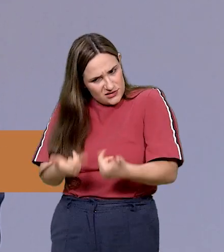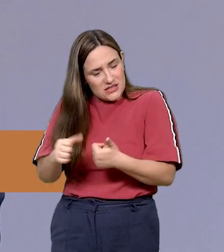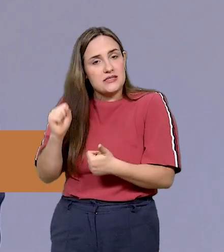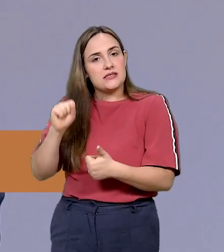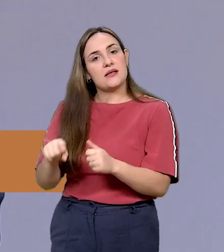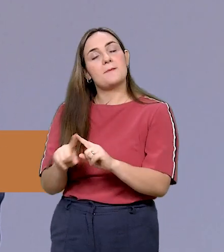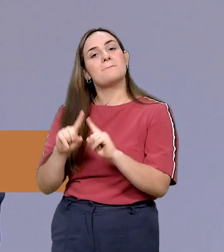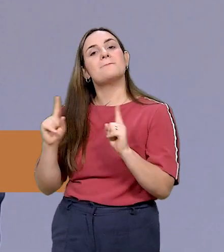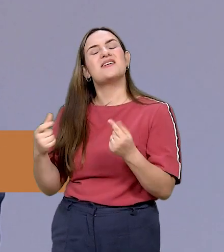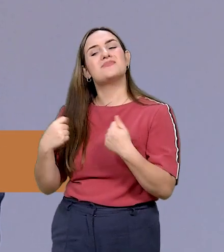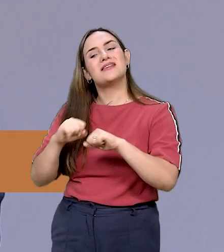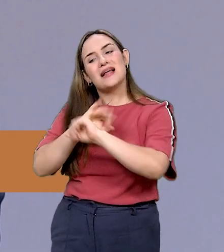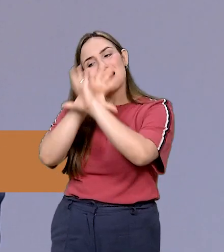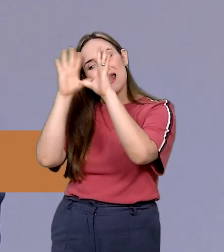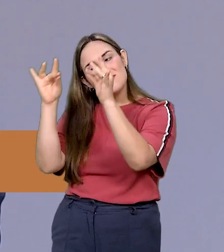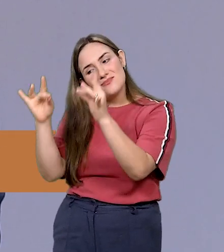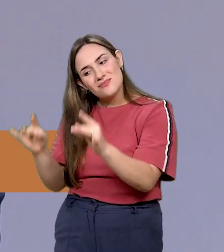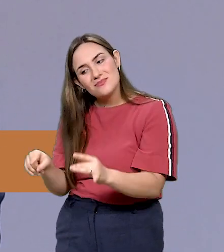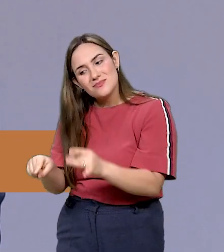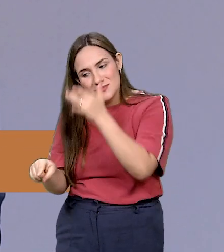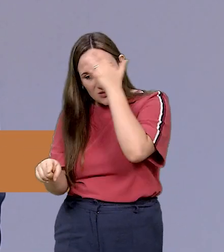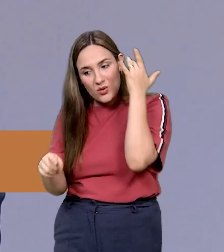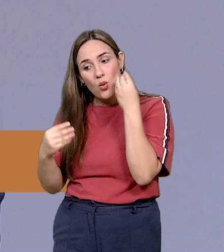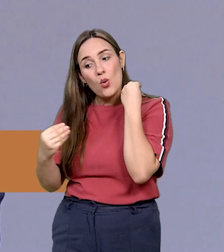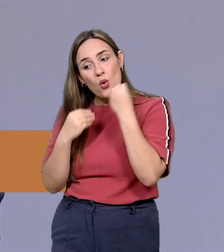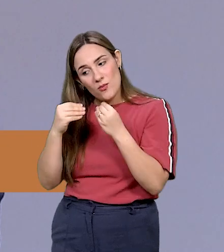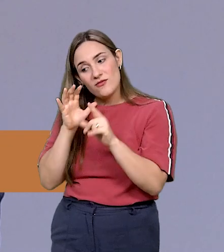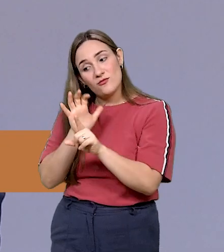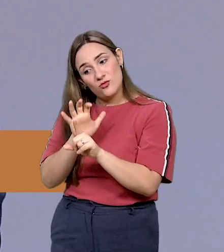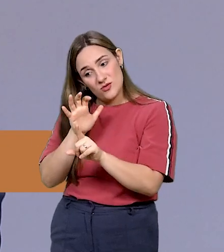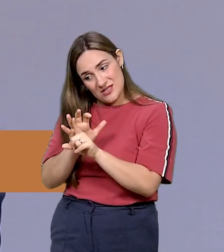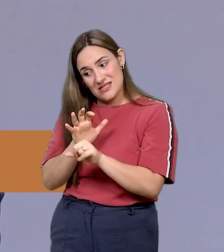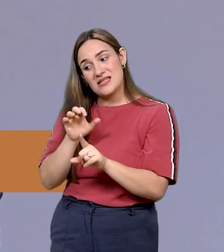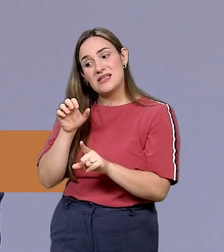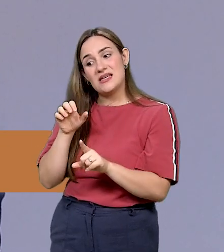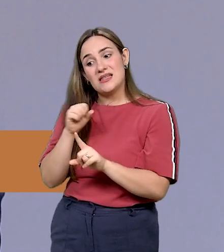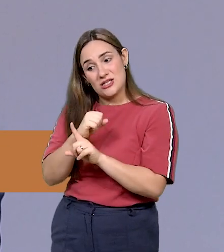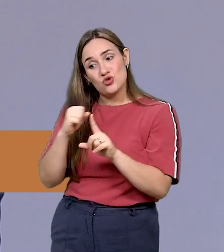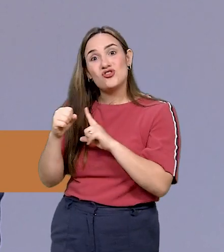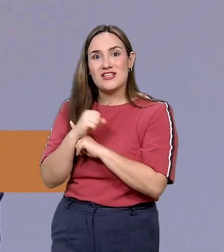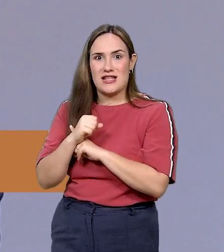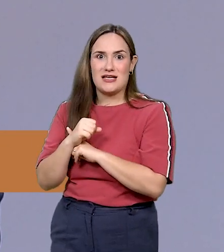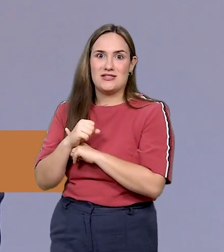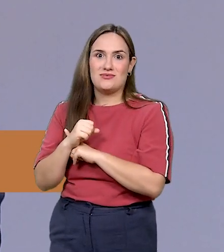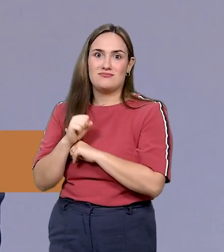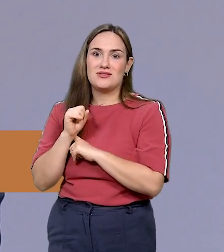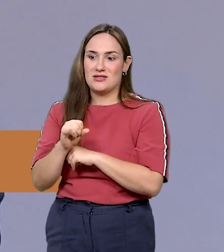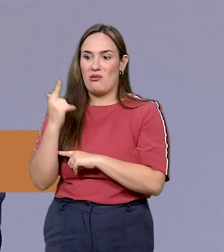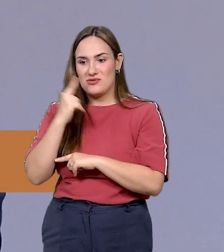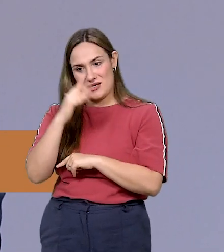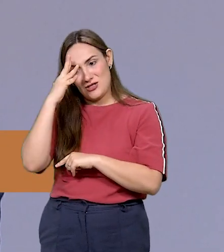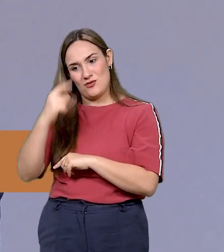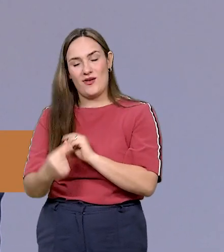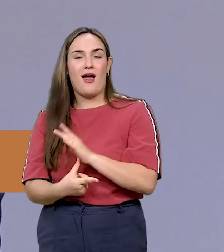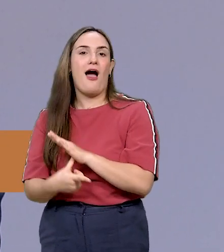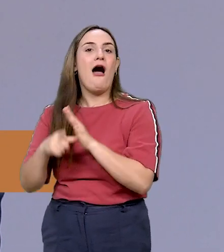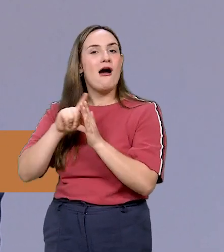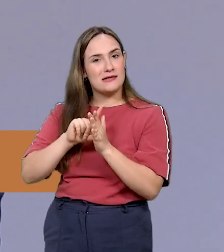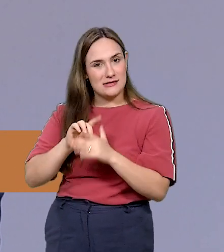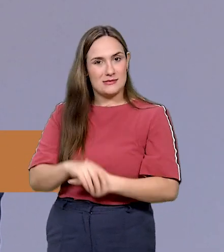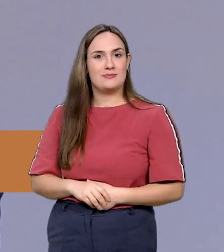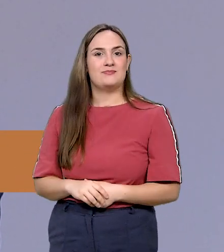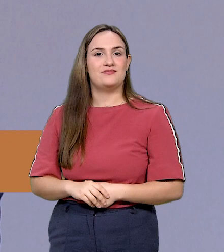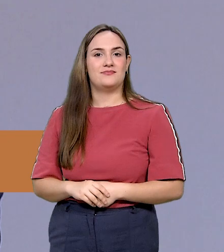nosso papel é um esclarecimento do impacto social que nós podemos causar com essa solução